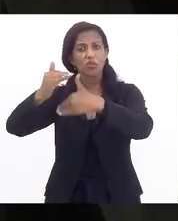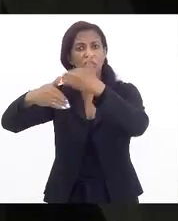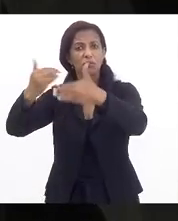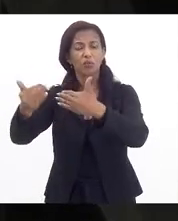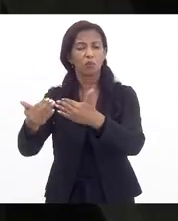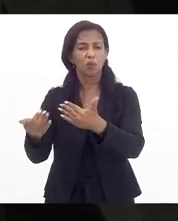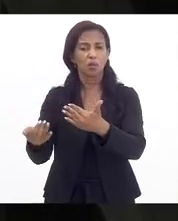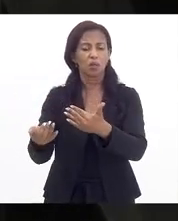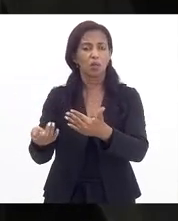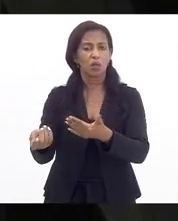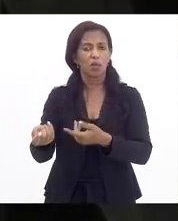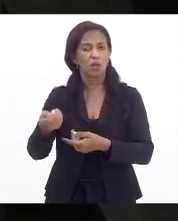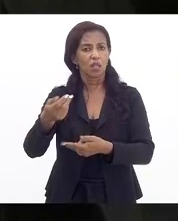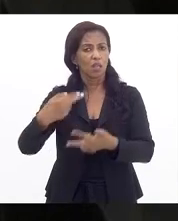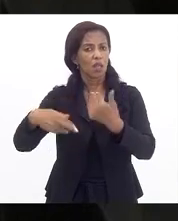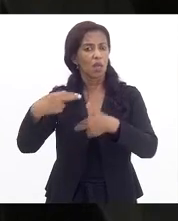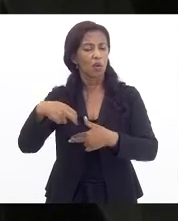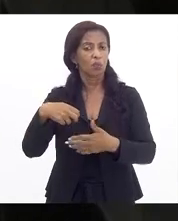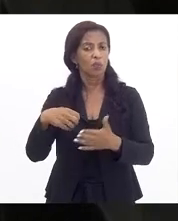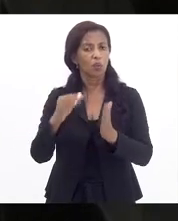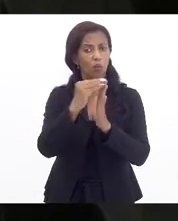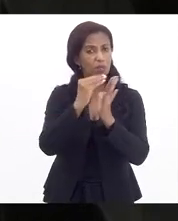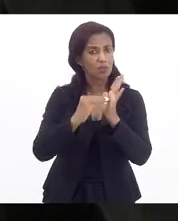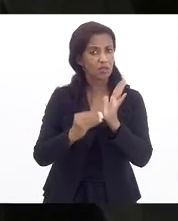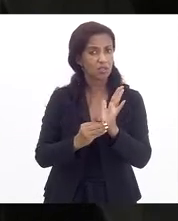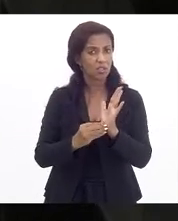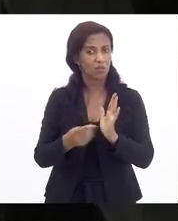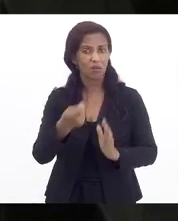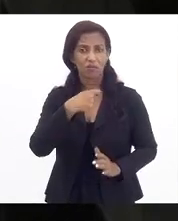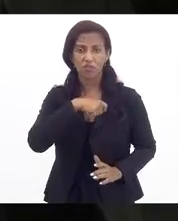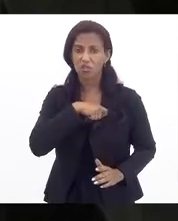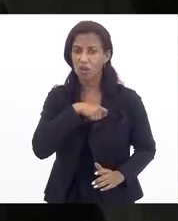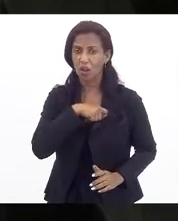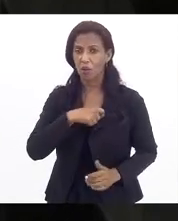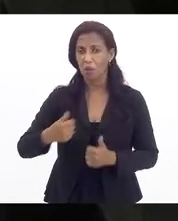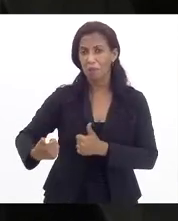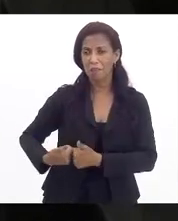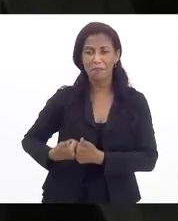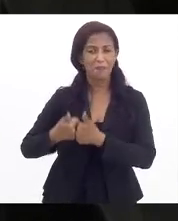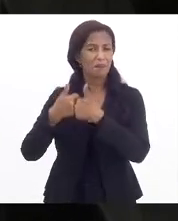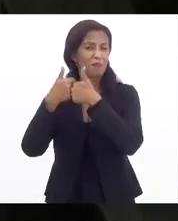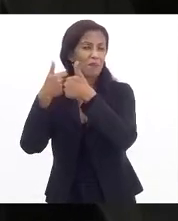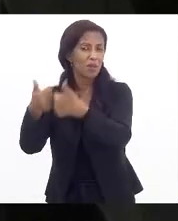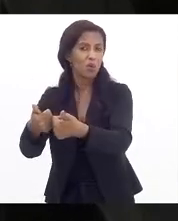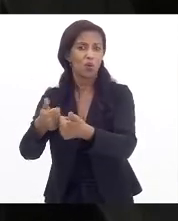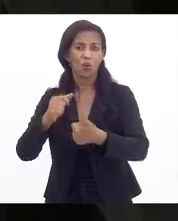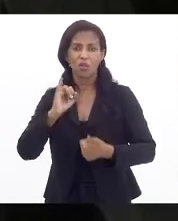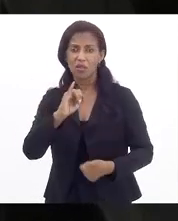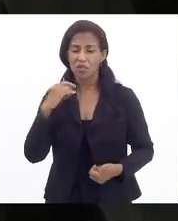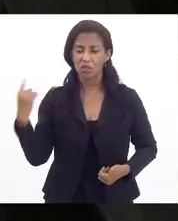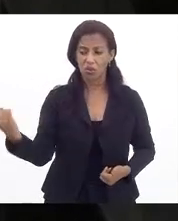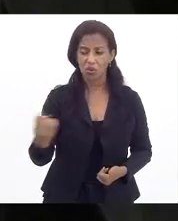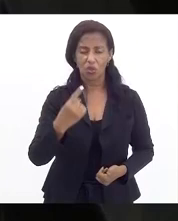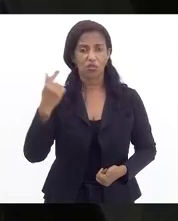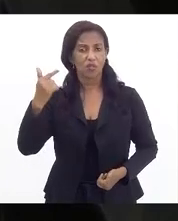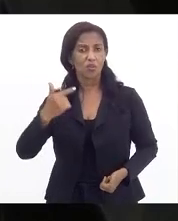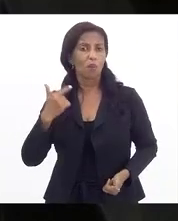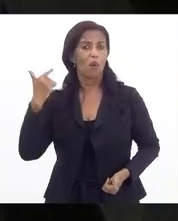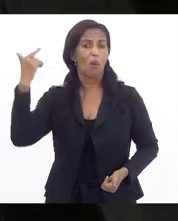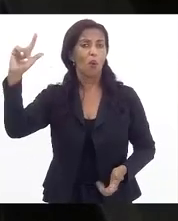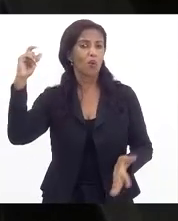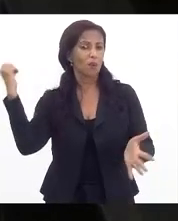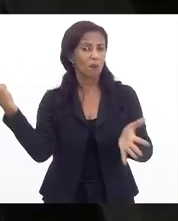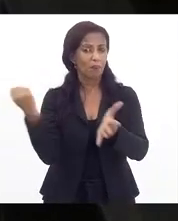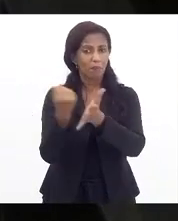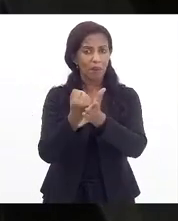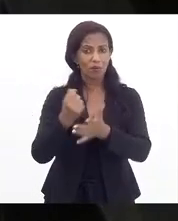recuperação econômica do Estado e do regime de apuração fiscal seria muito melhor pensei que pudesse ter uma outra pactuação para União